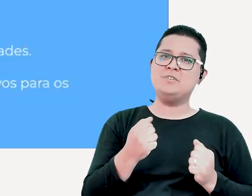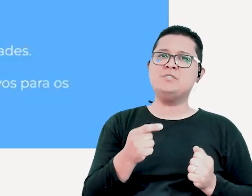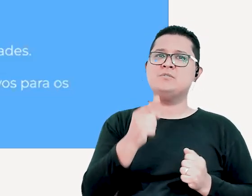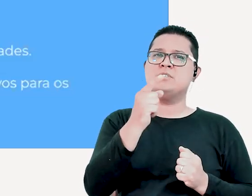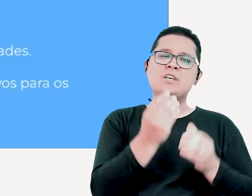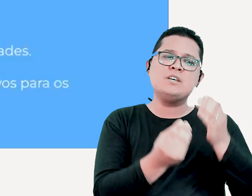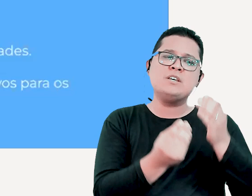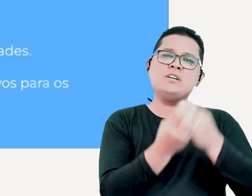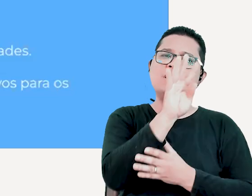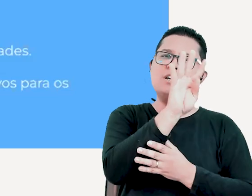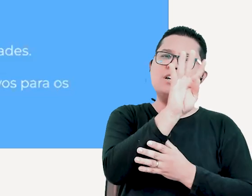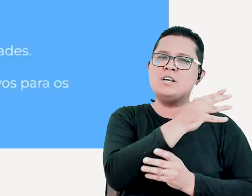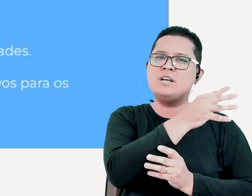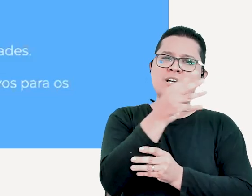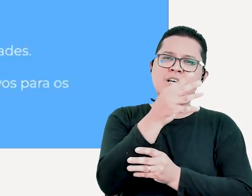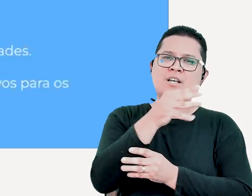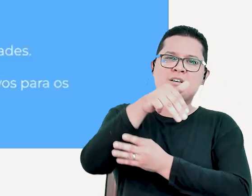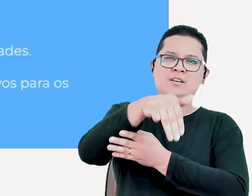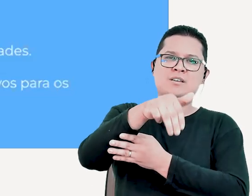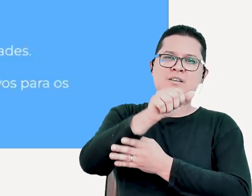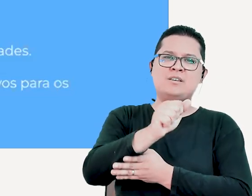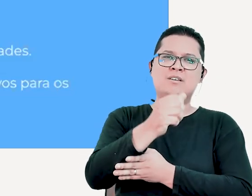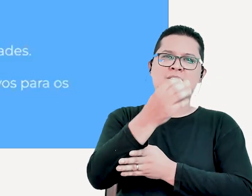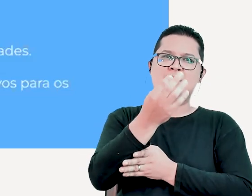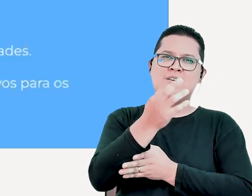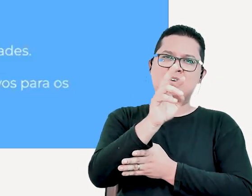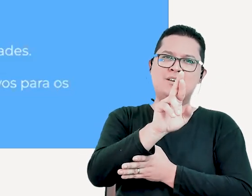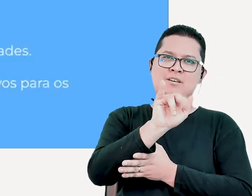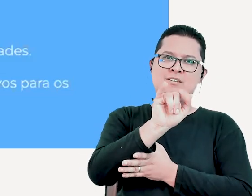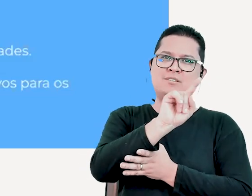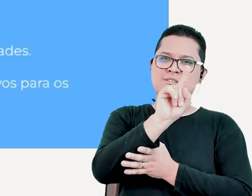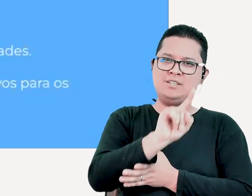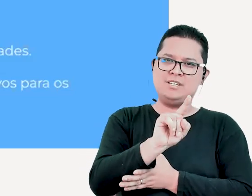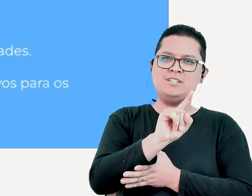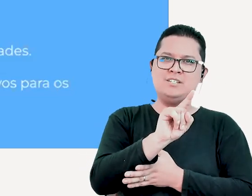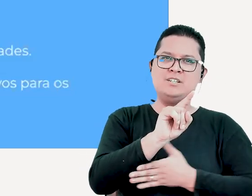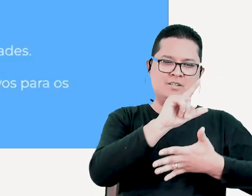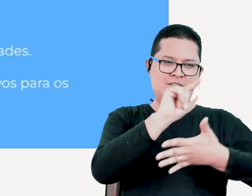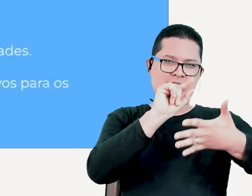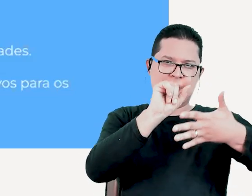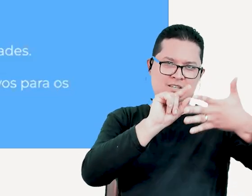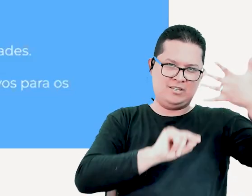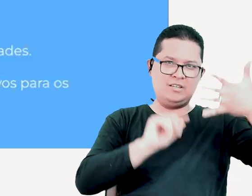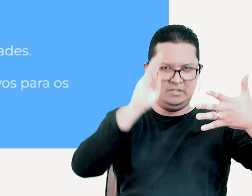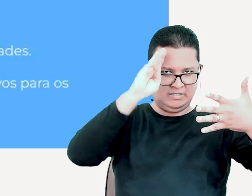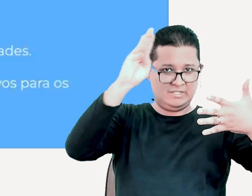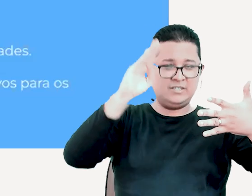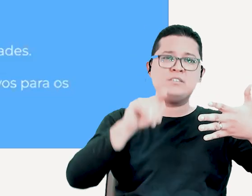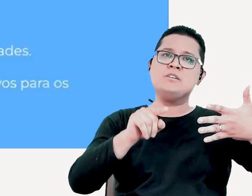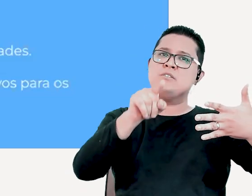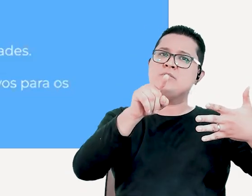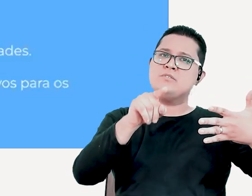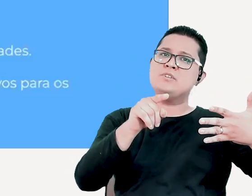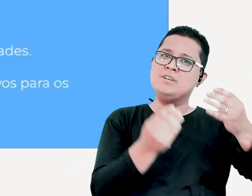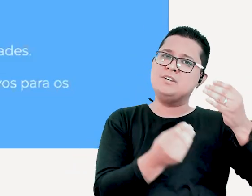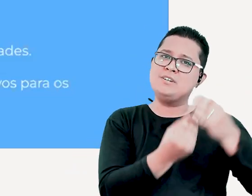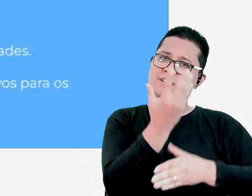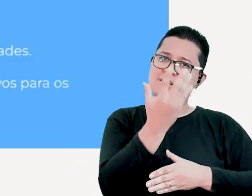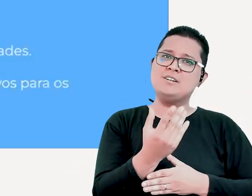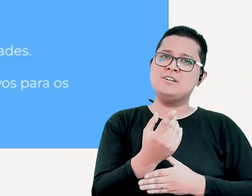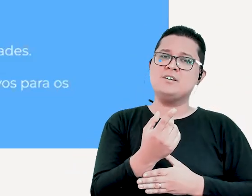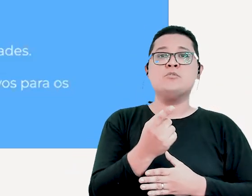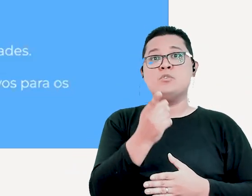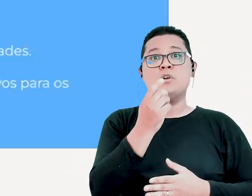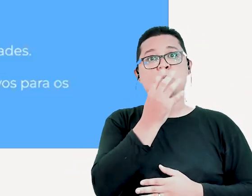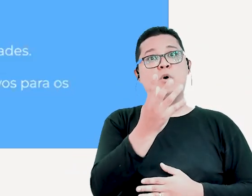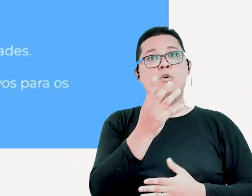de priorização ela é importante até para a gente entender quais são os itens que são aí imprescindíveis para você botar a mão na